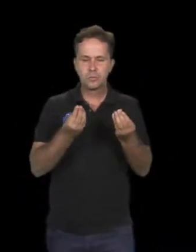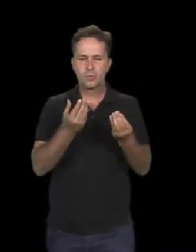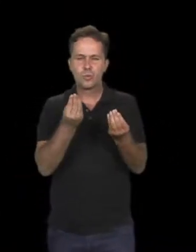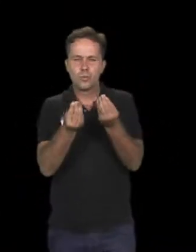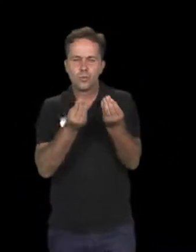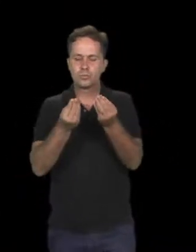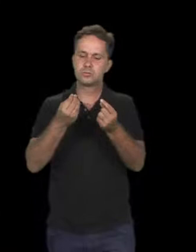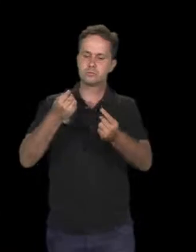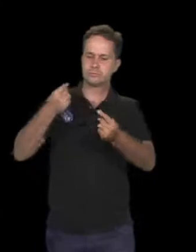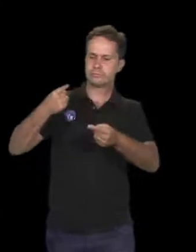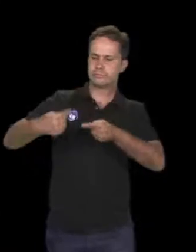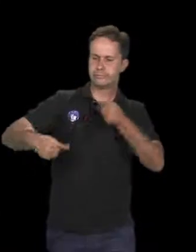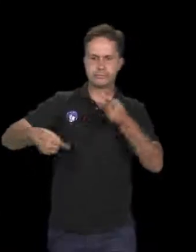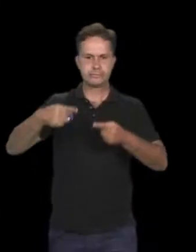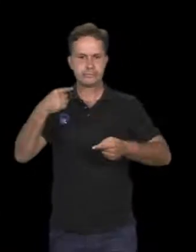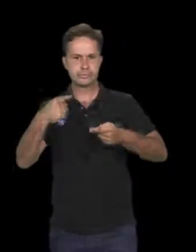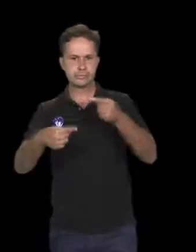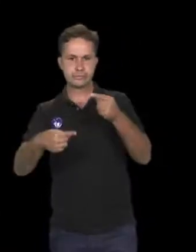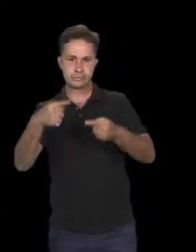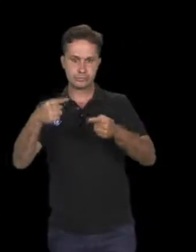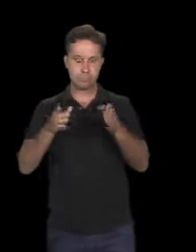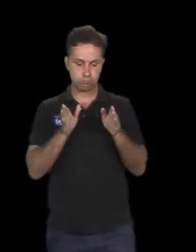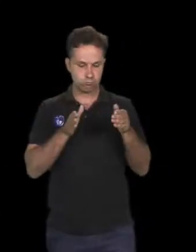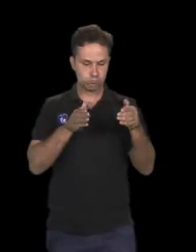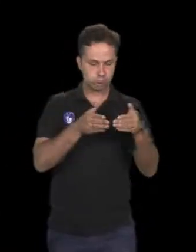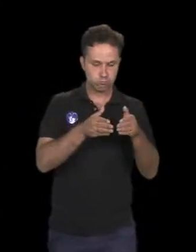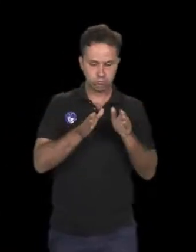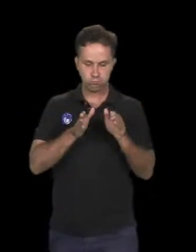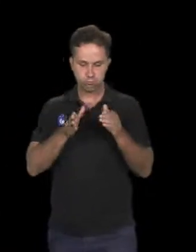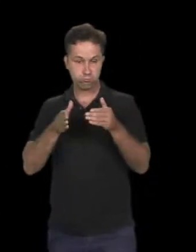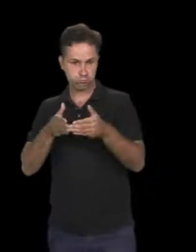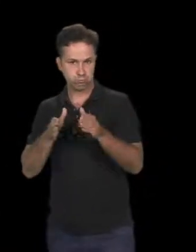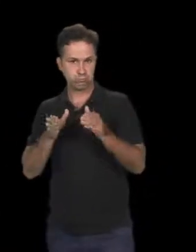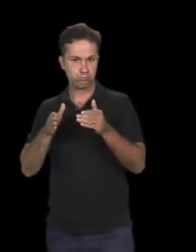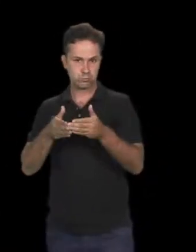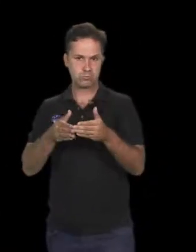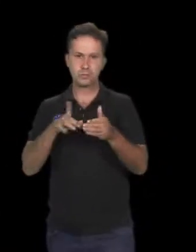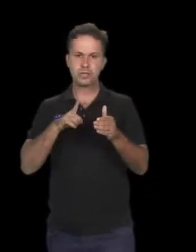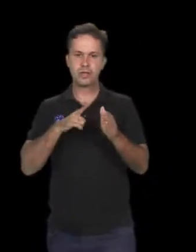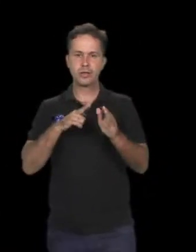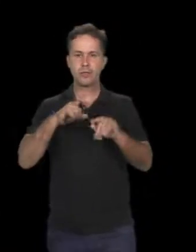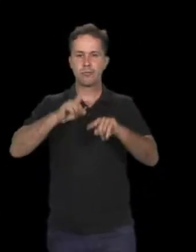de algumas matérias que a gente faz na revista e de como é que a gente pode explorar um pouco